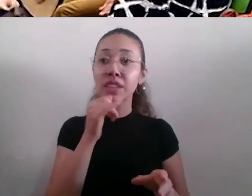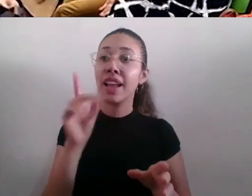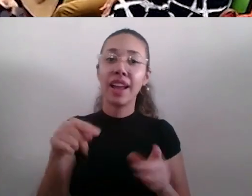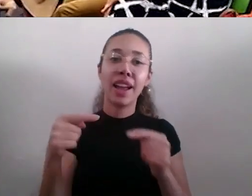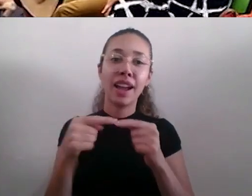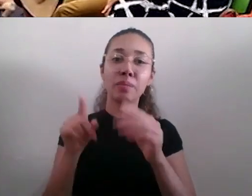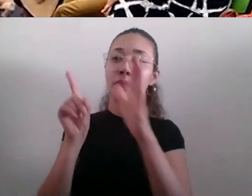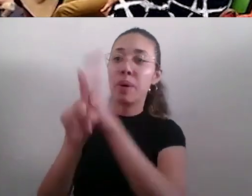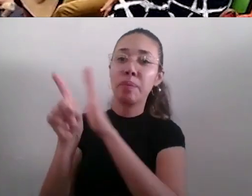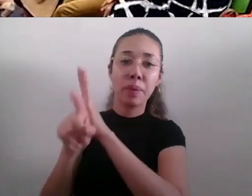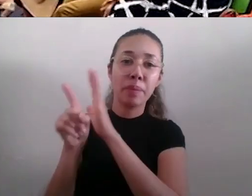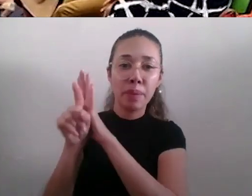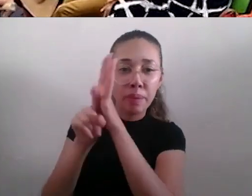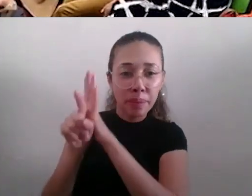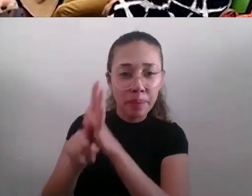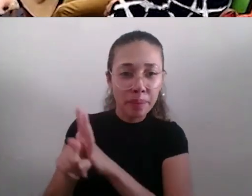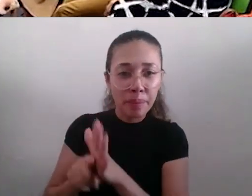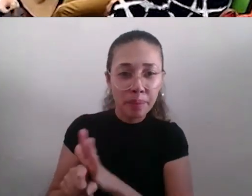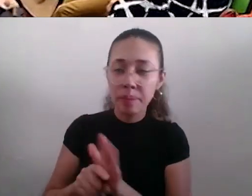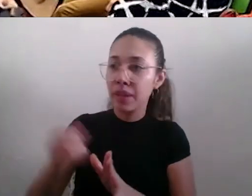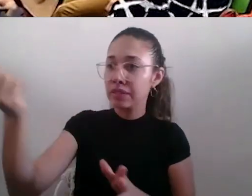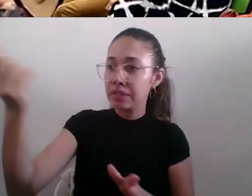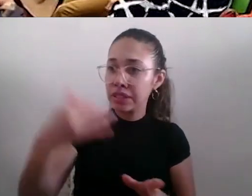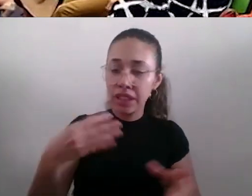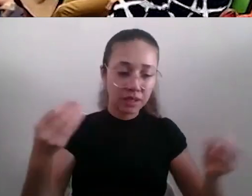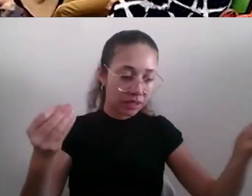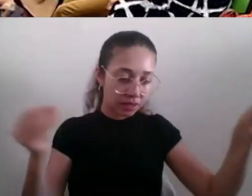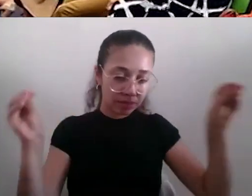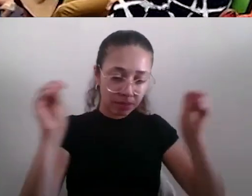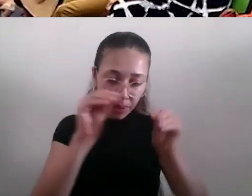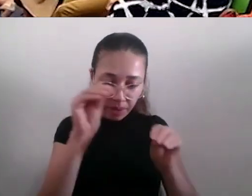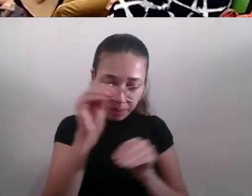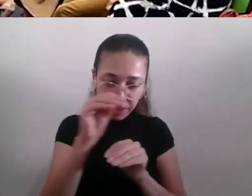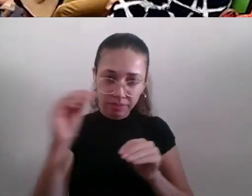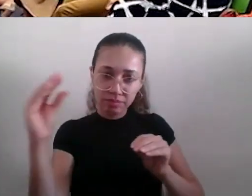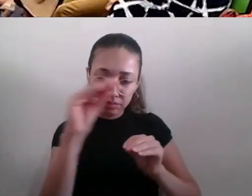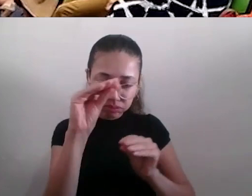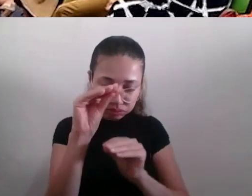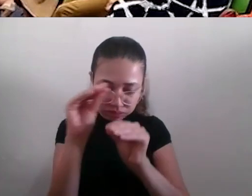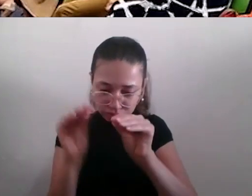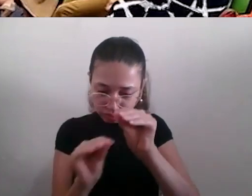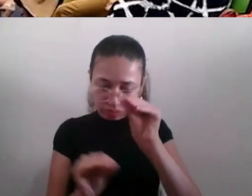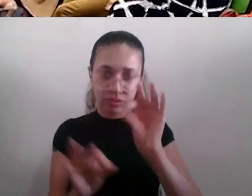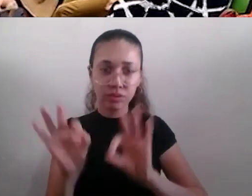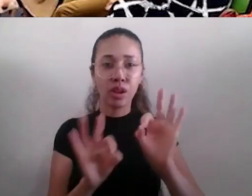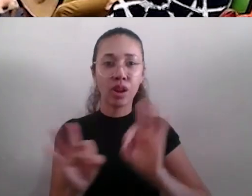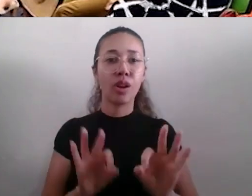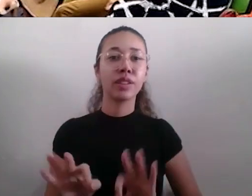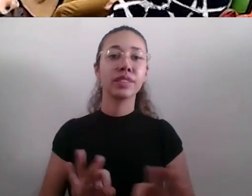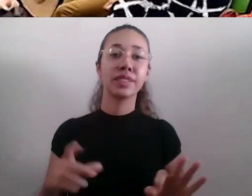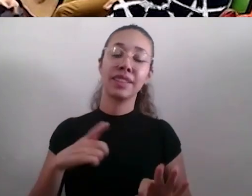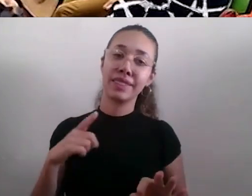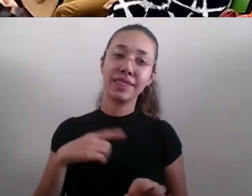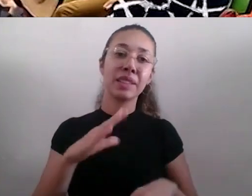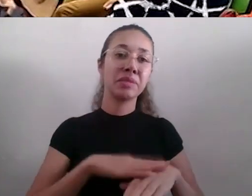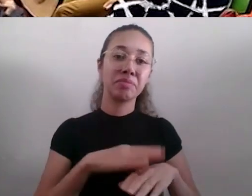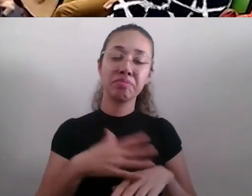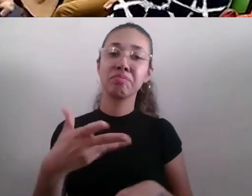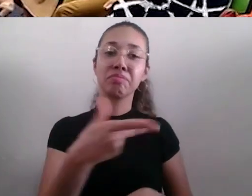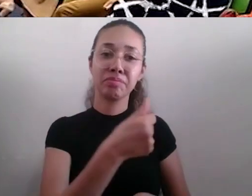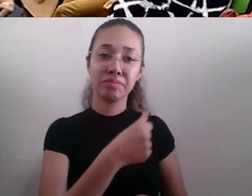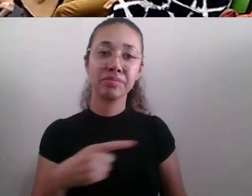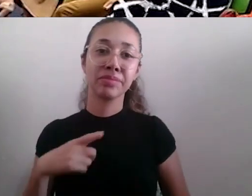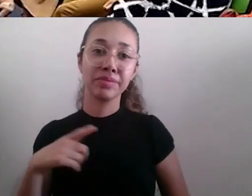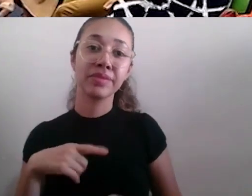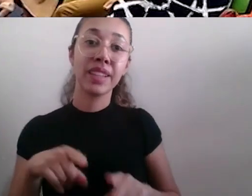e um monte de pesquisa e transformar aquilo numa narrativa. Esse é um outro talento, sabe? O talento de roteirista. Os repórteres